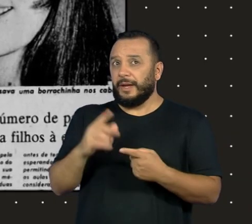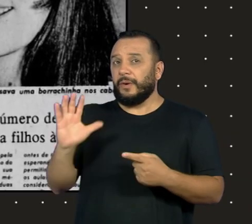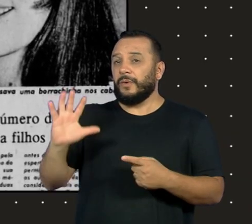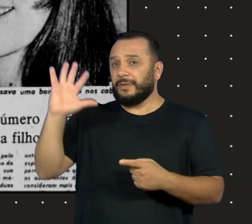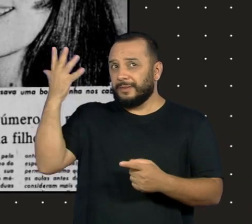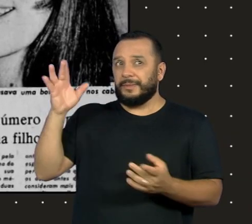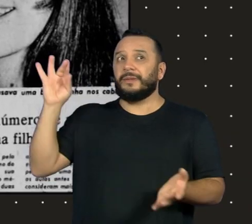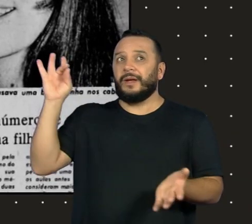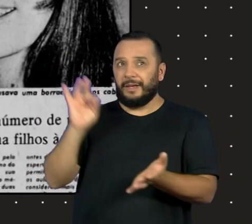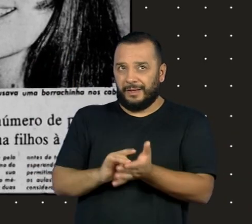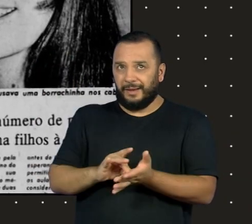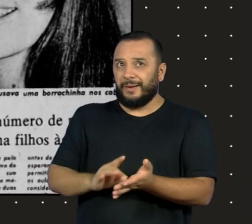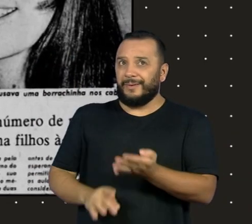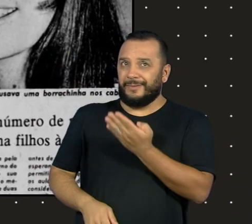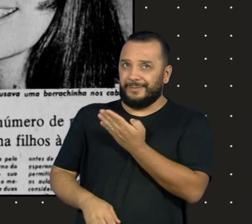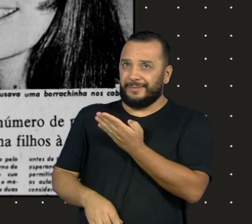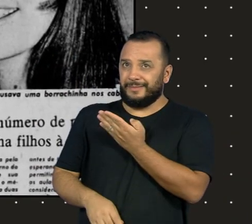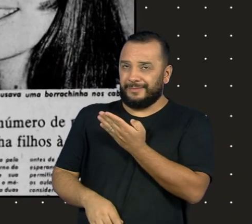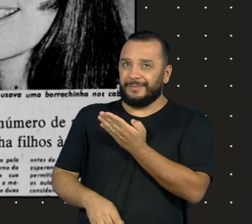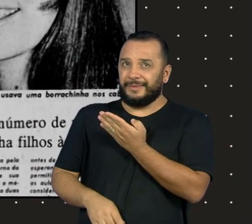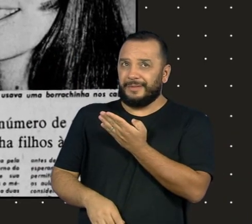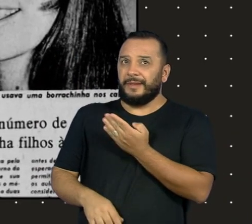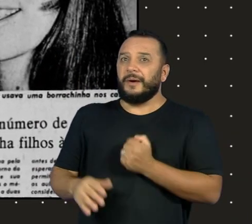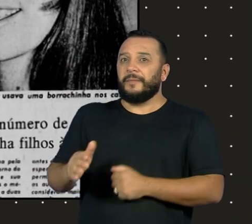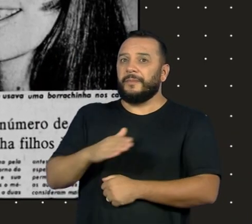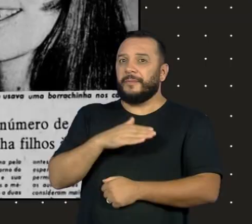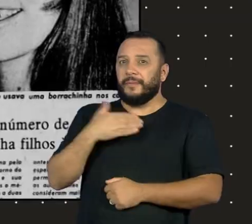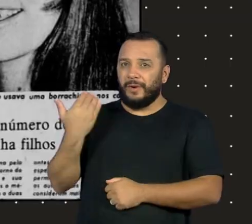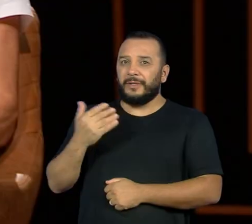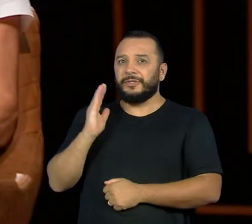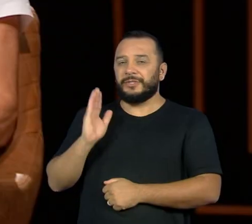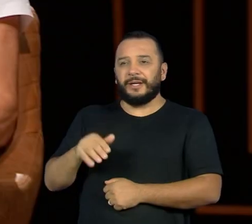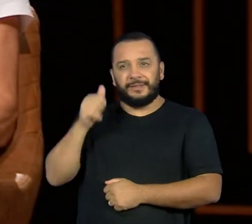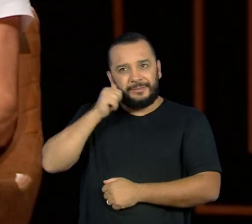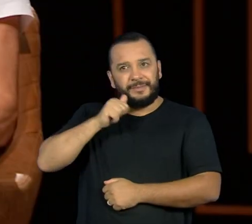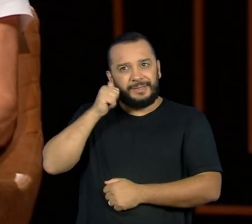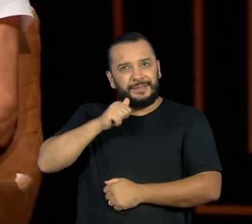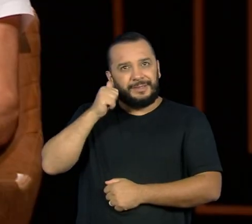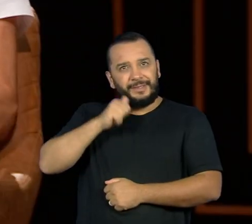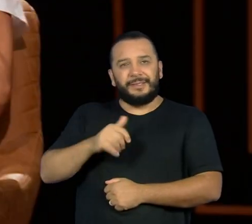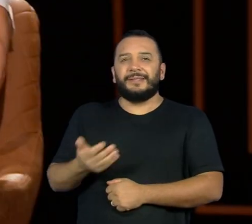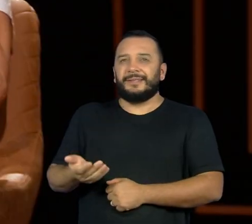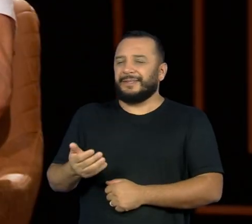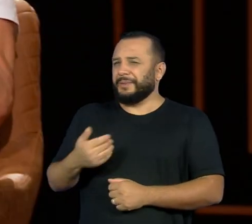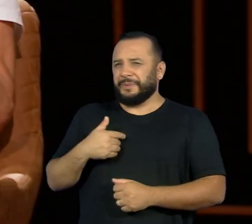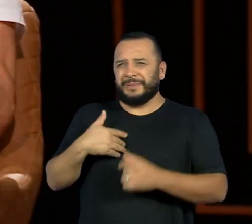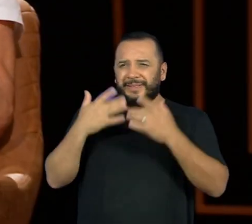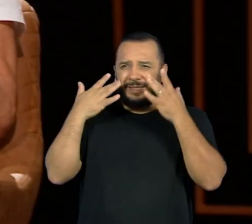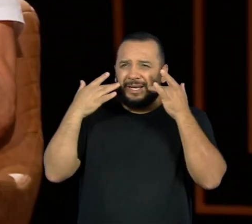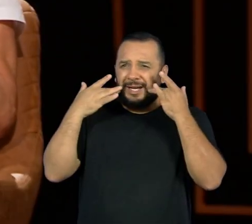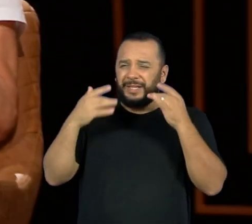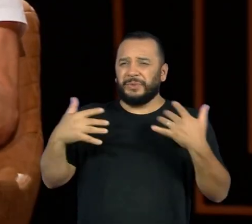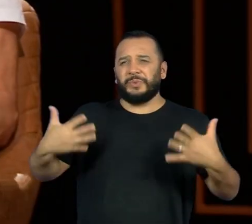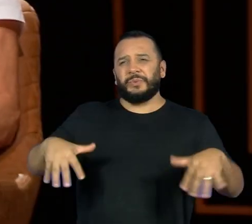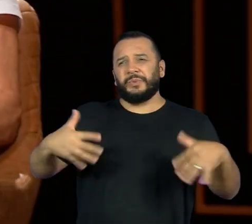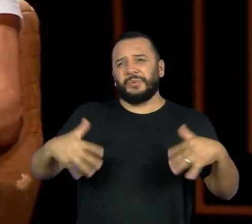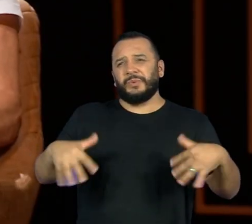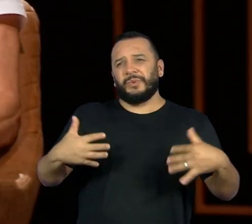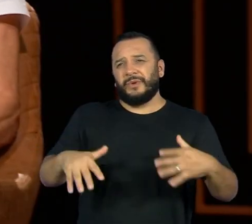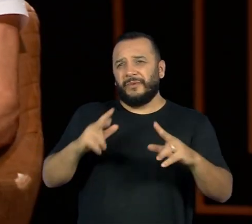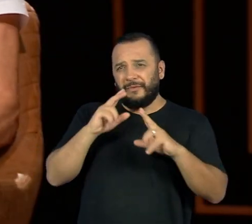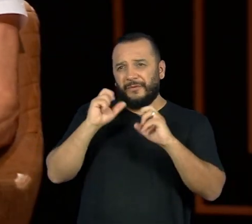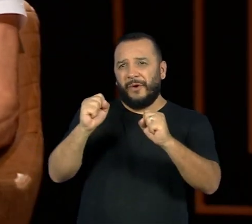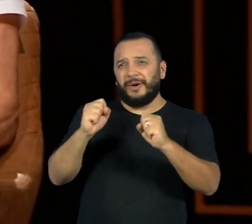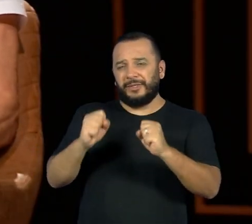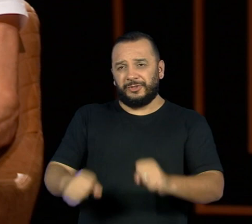que escreveu, sobre a morte da Araceli, daquela menina, espetáculo porrada mesmo, era uma coisa assim muito